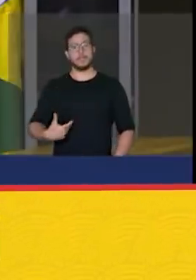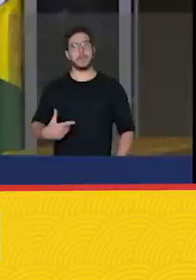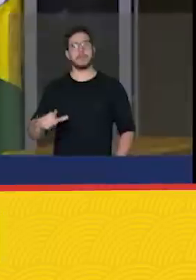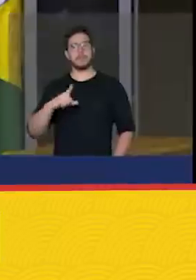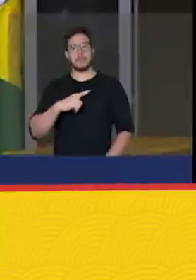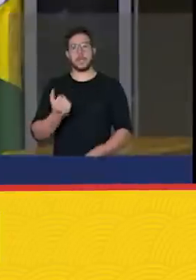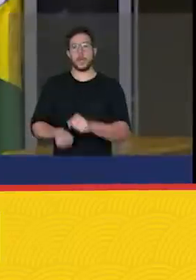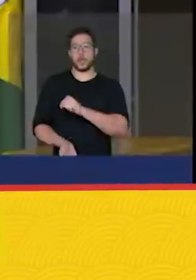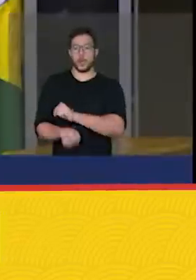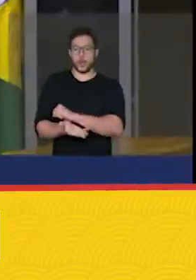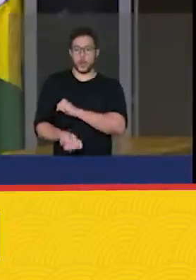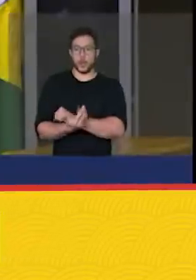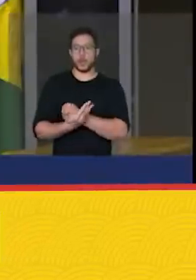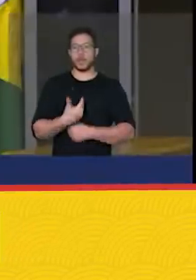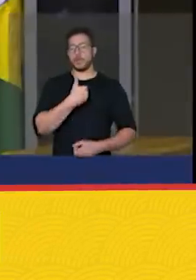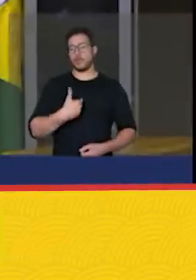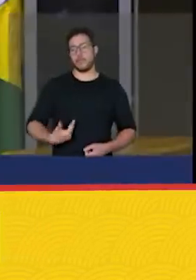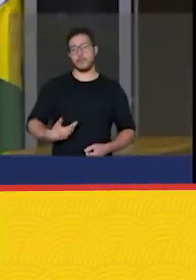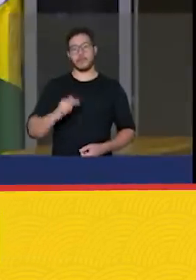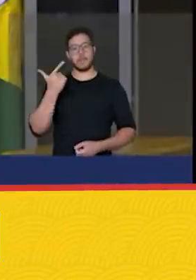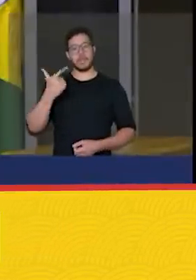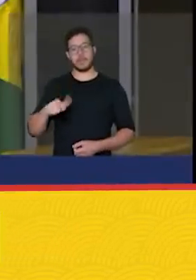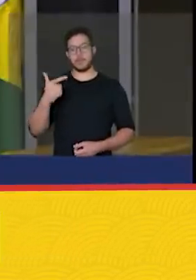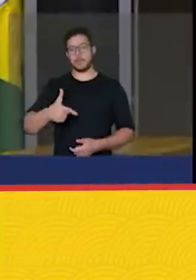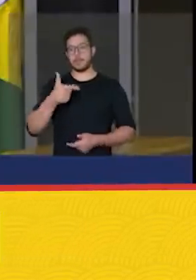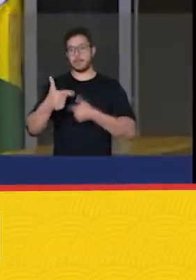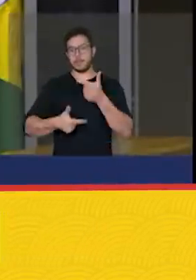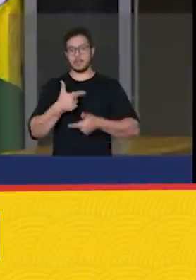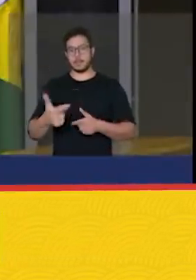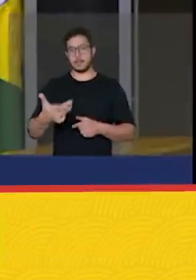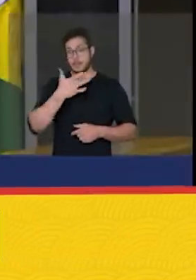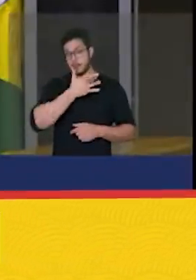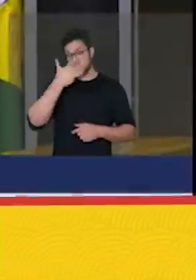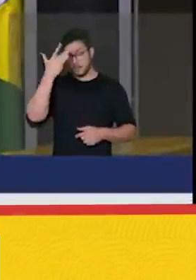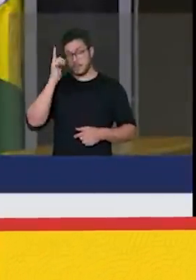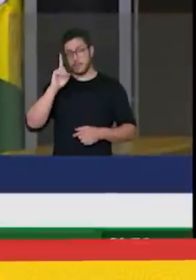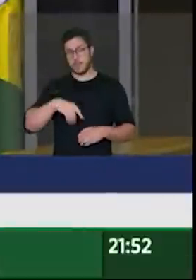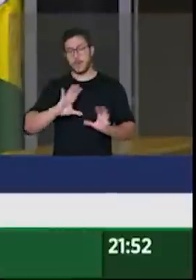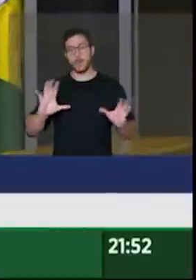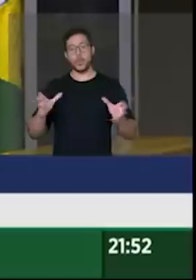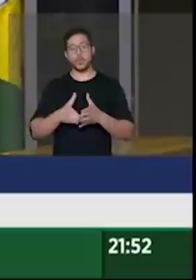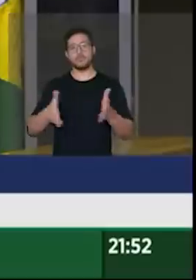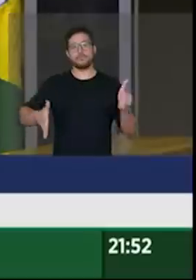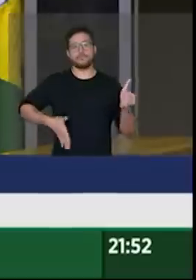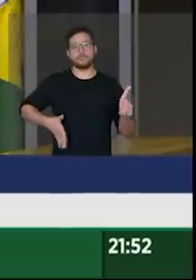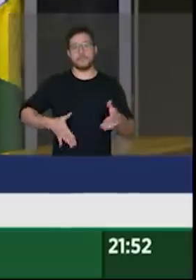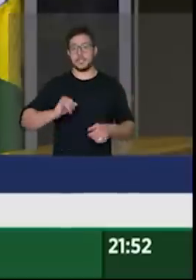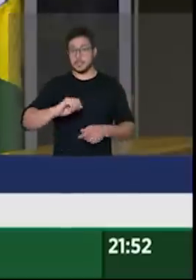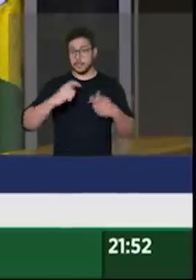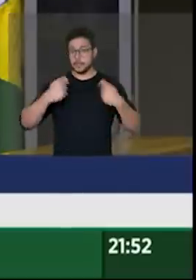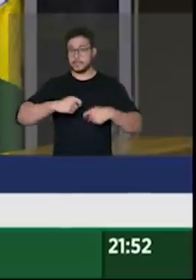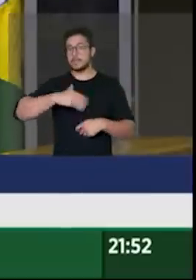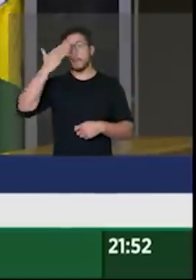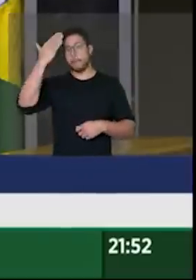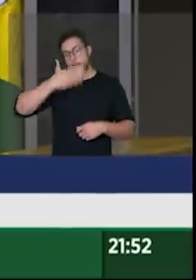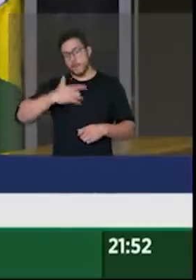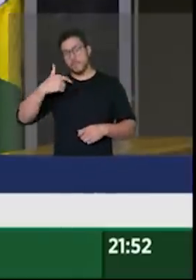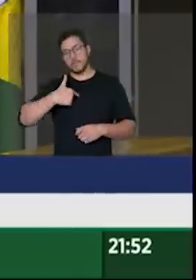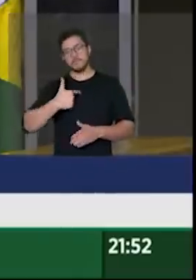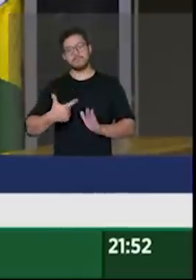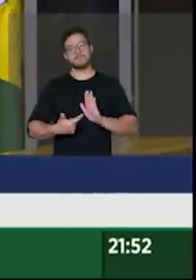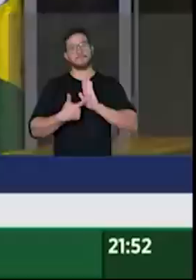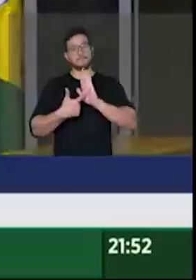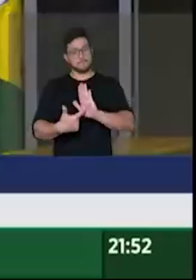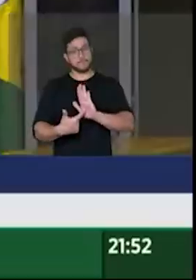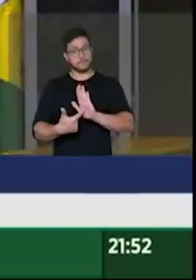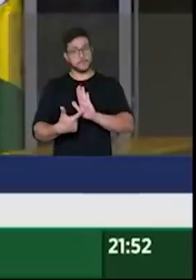corrupto, um governo de gente que não trabalha e um governo de gente que forma quadrilha. E se for necessário provar isso na justiça mais uma vez, como já